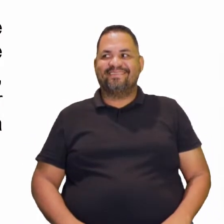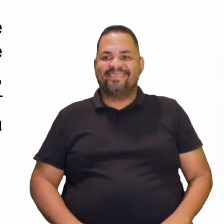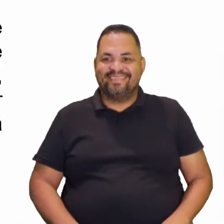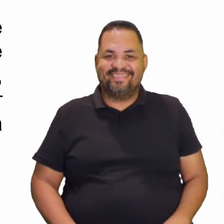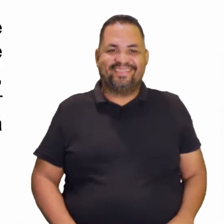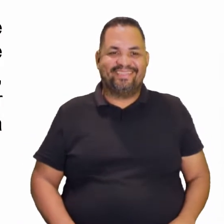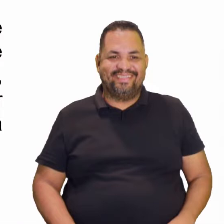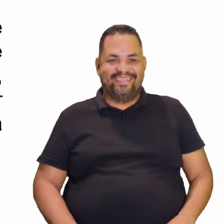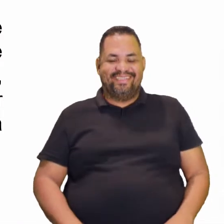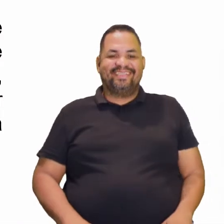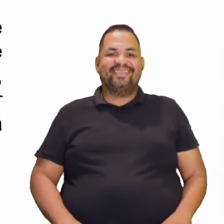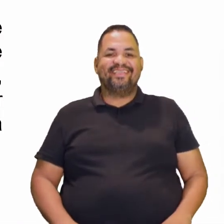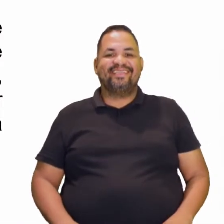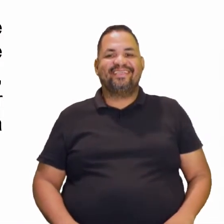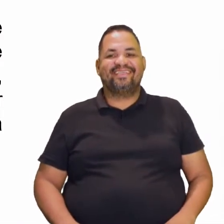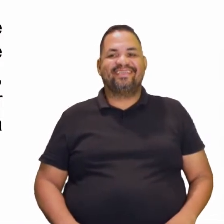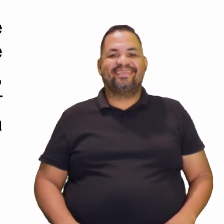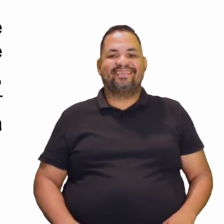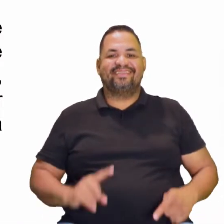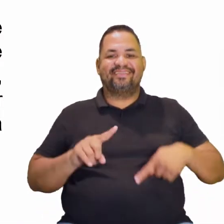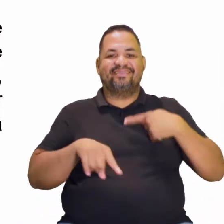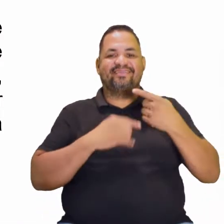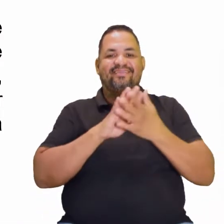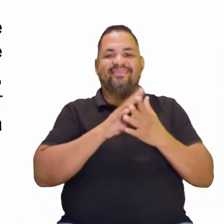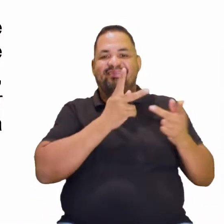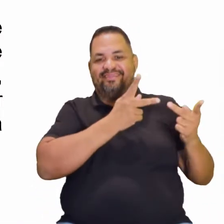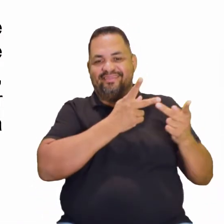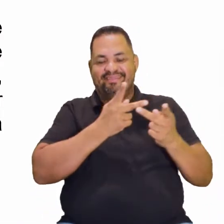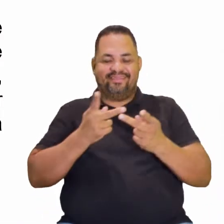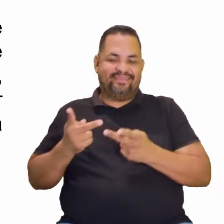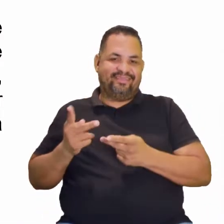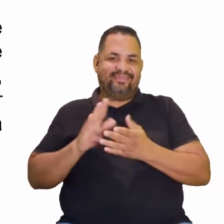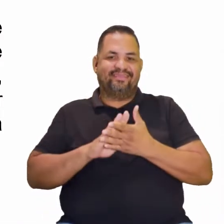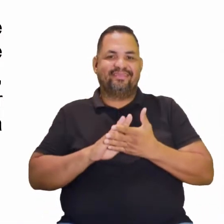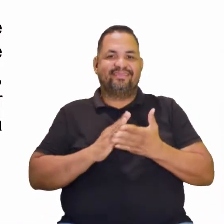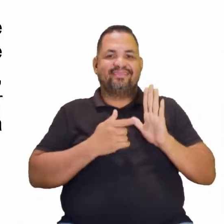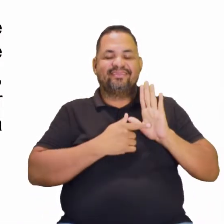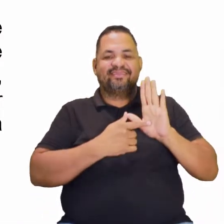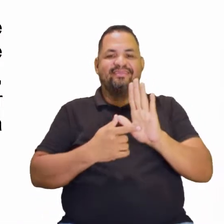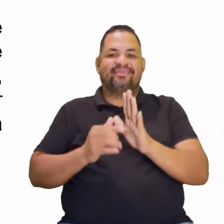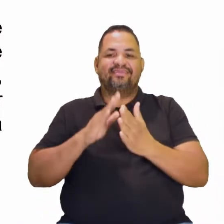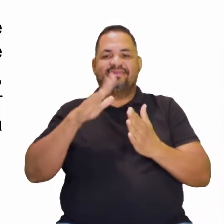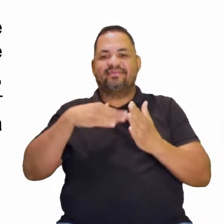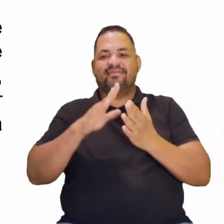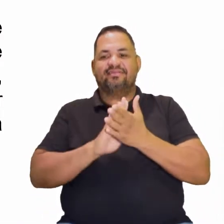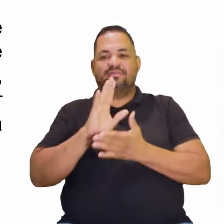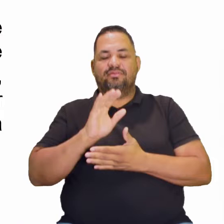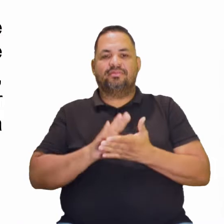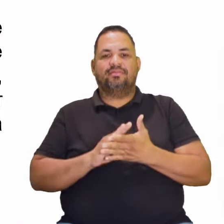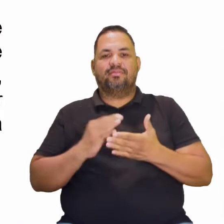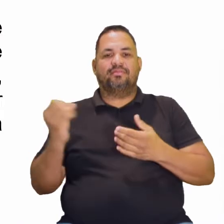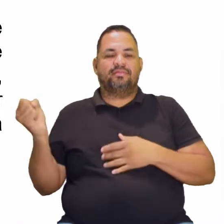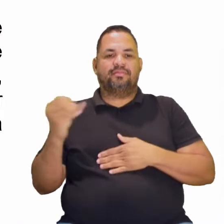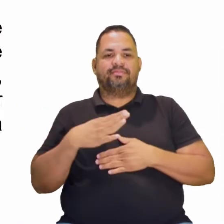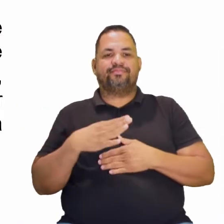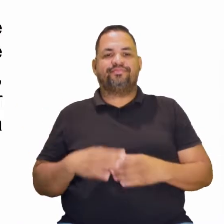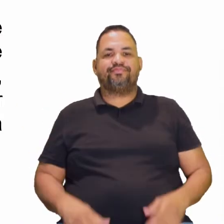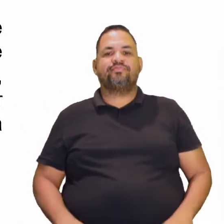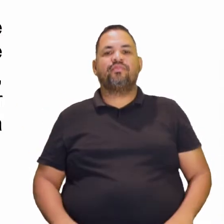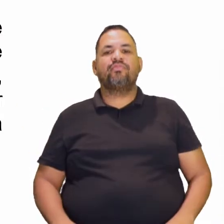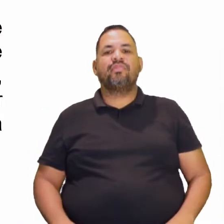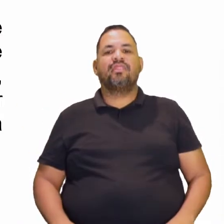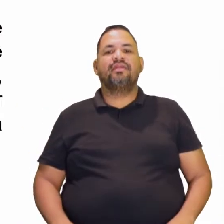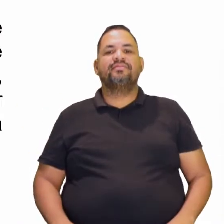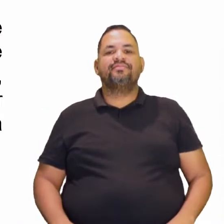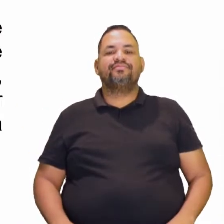isso foi no mês de dezembro, depois que ele visitou a exposição de pintura moderna da Anitta, né? Ele soltou